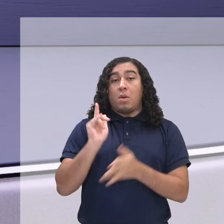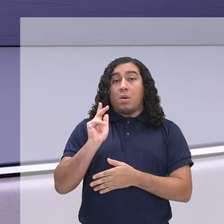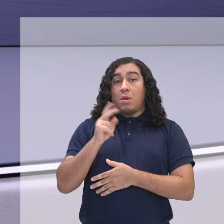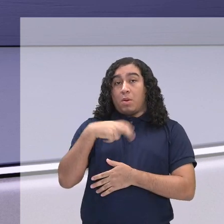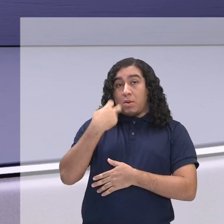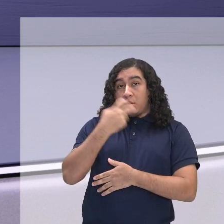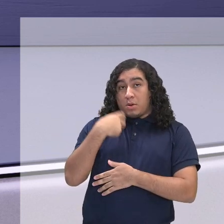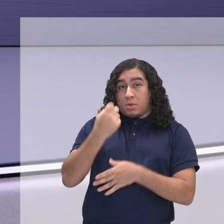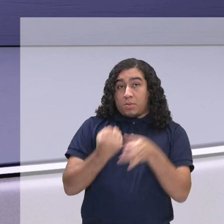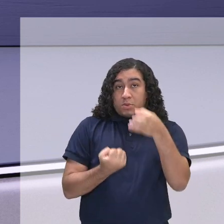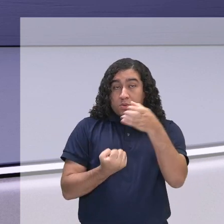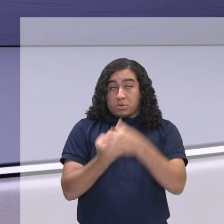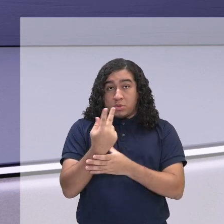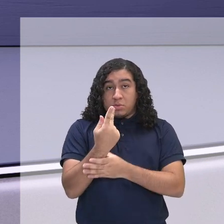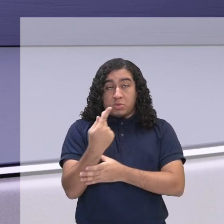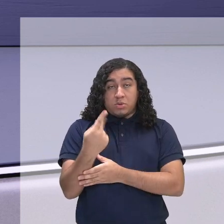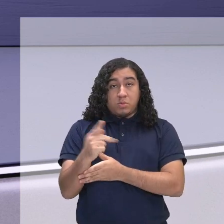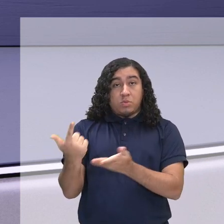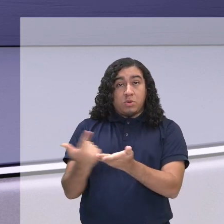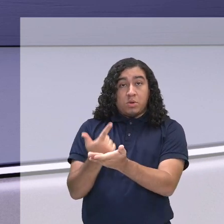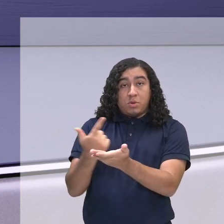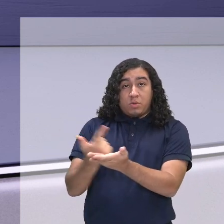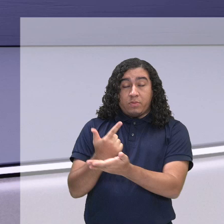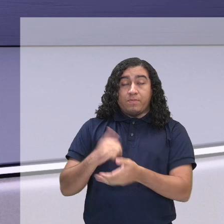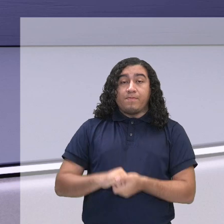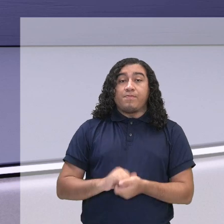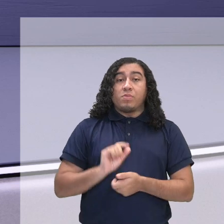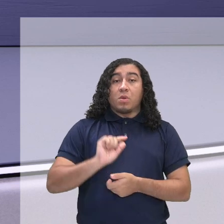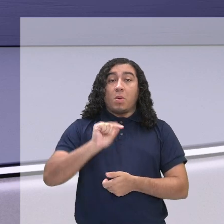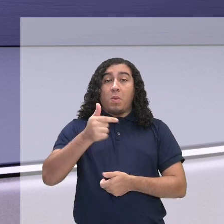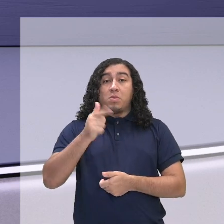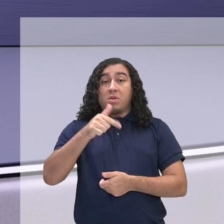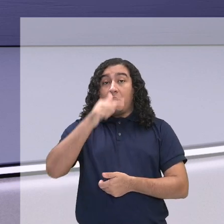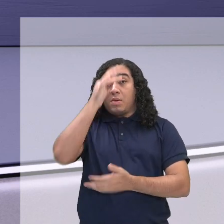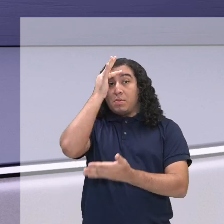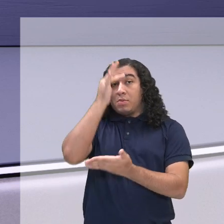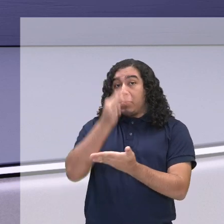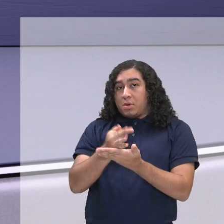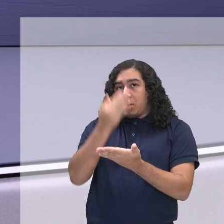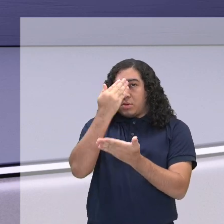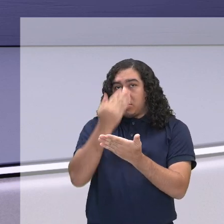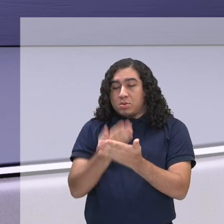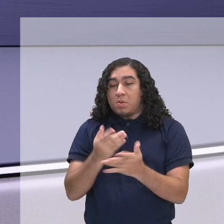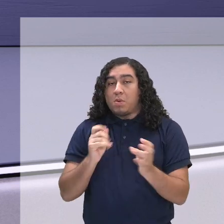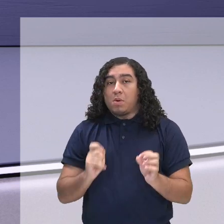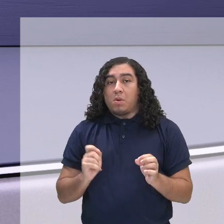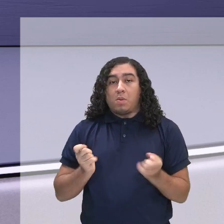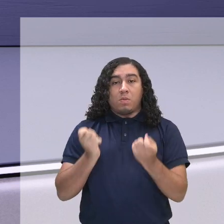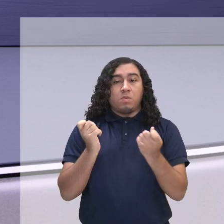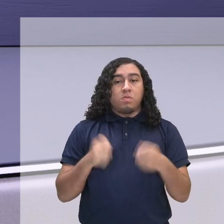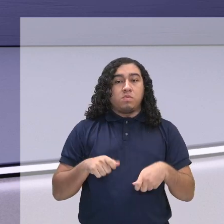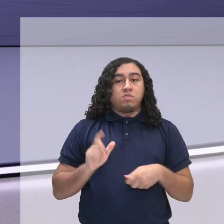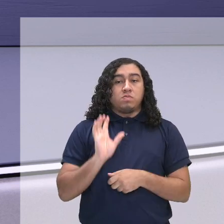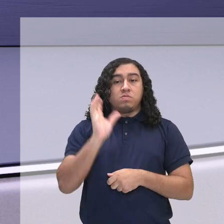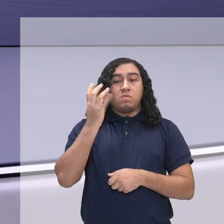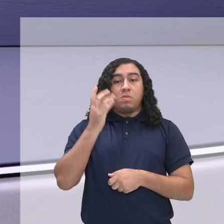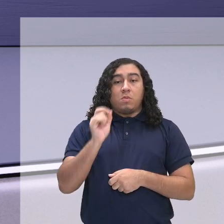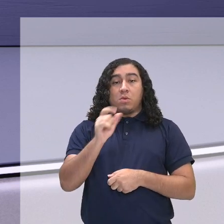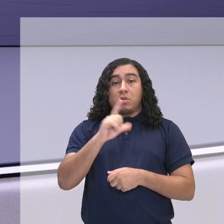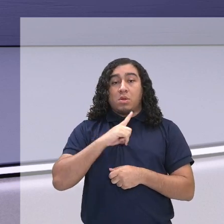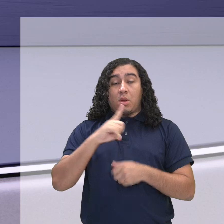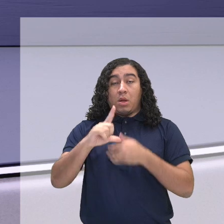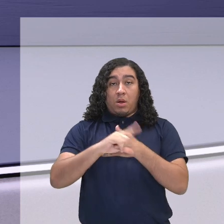produzir seus livros sagrados. Outras, pela fé, acreditam que houve